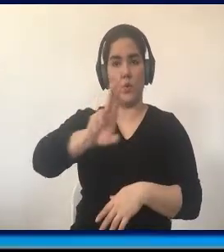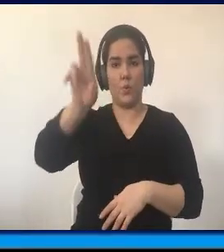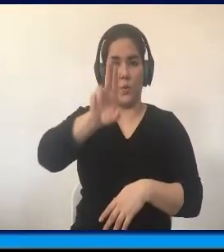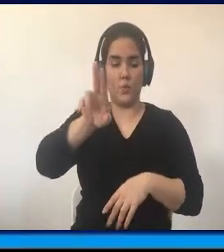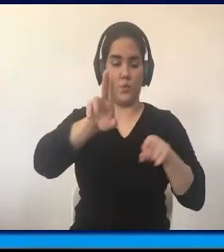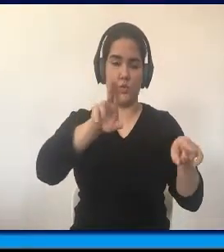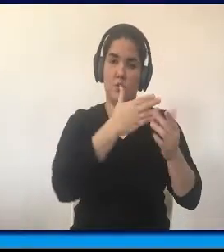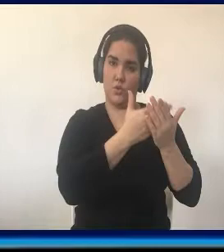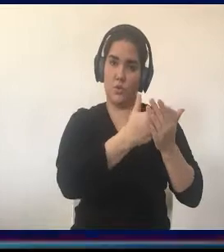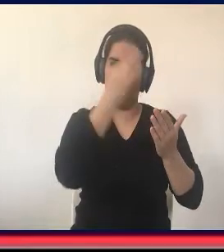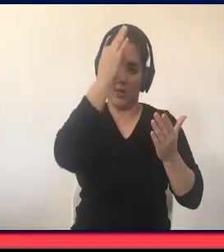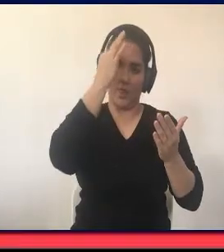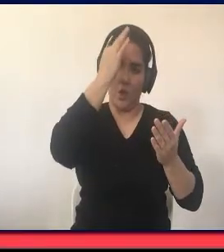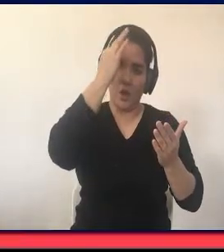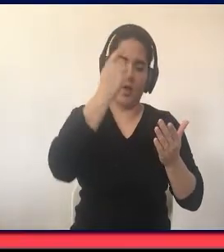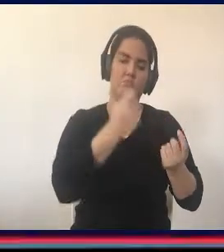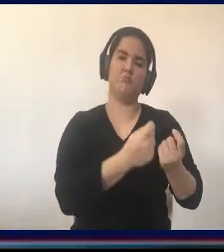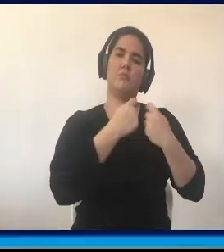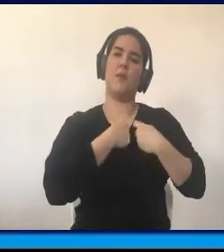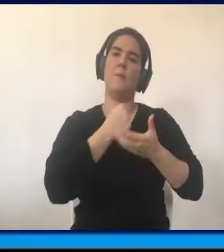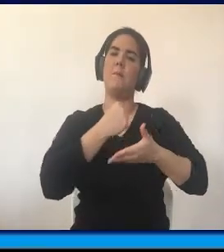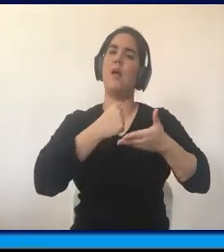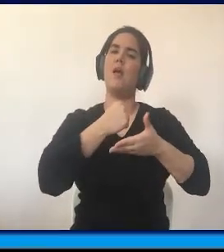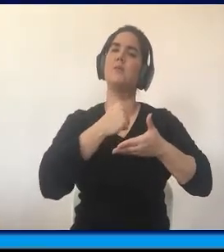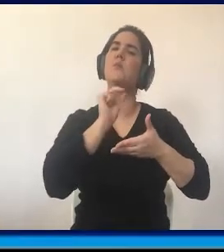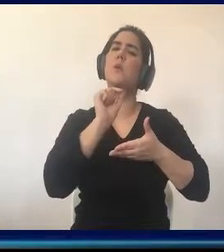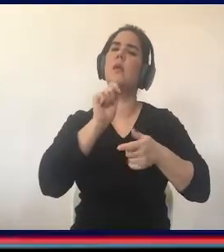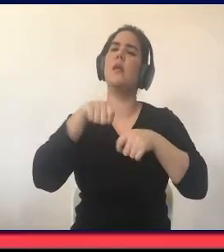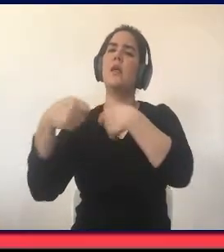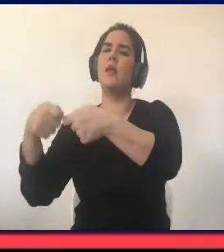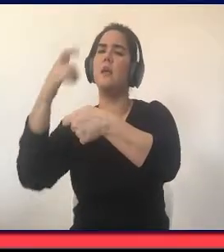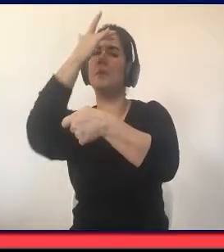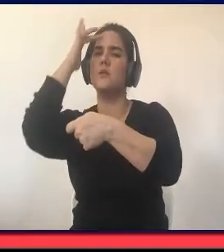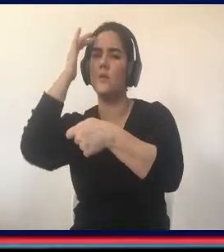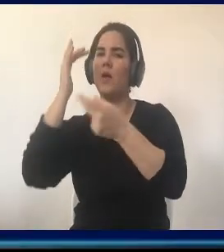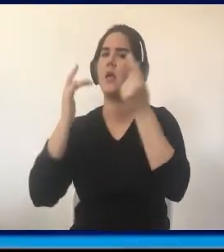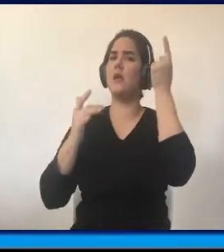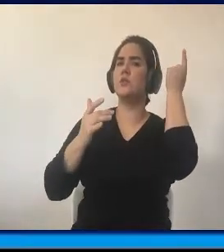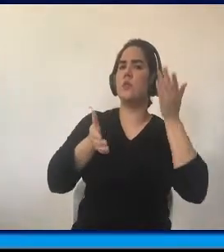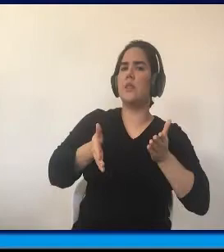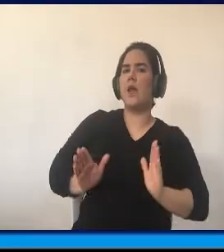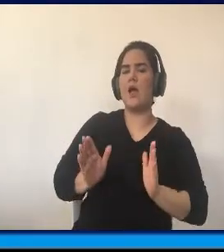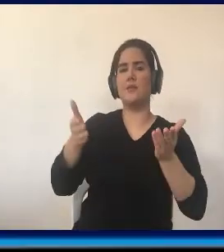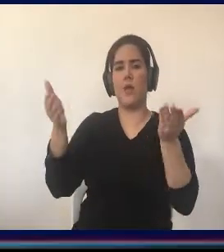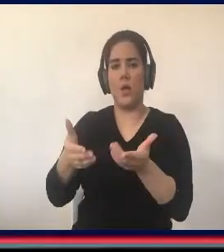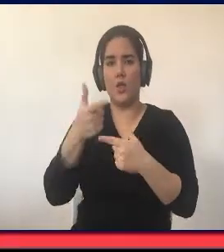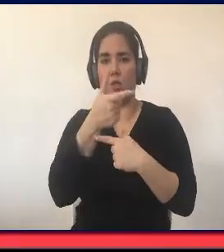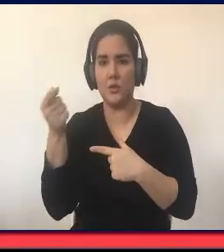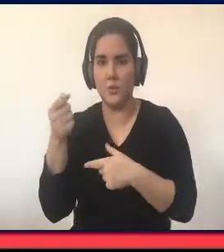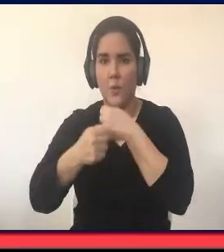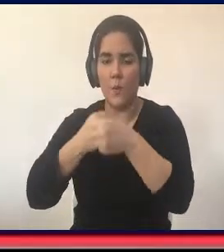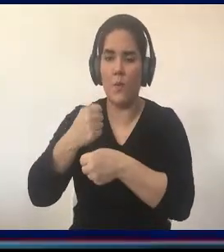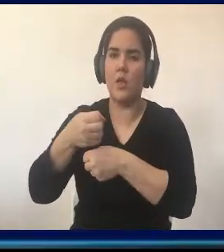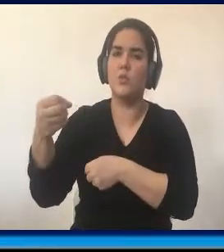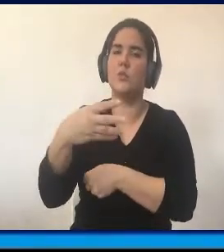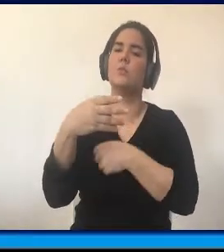dessas pessoas, né? Quem são essas pessoas que a gente vai entregar essa recreação. E aí eu não acho muita coisa voltada